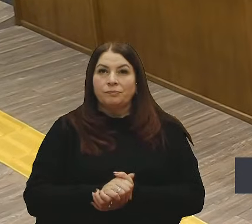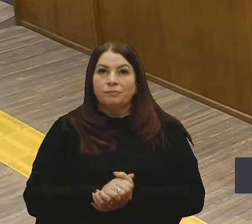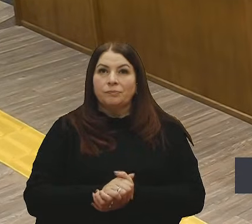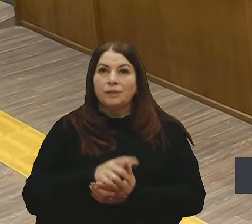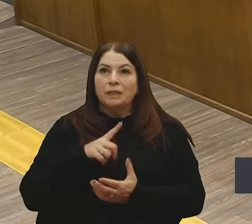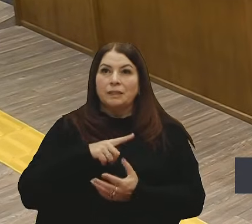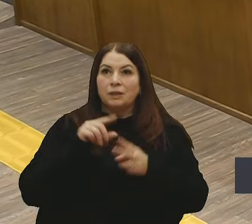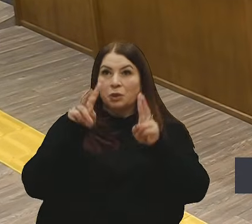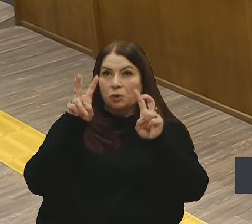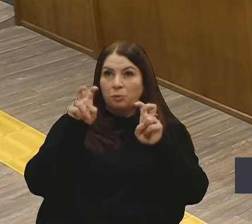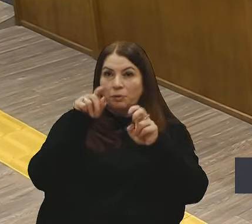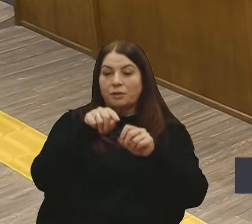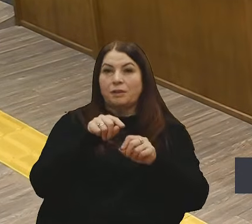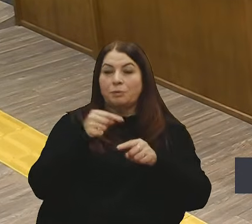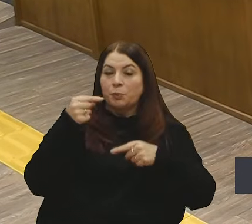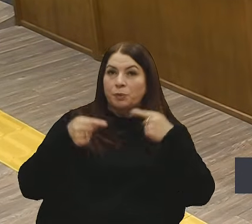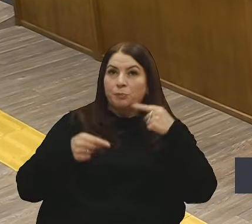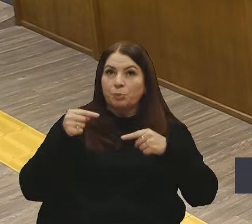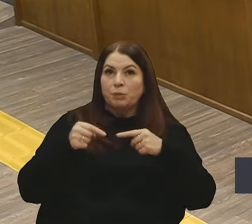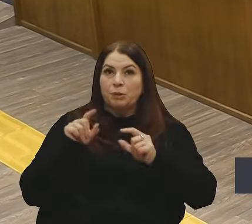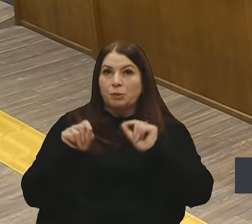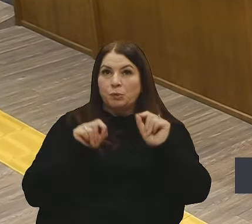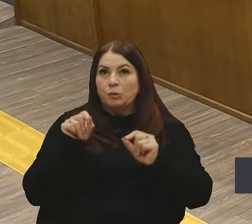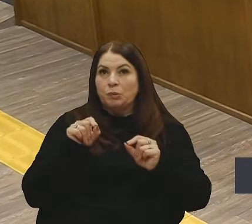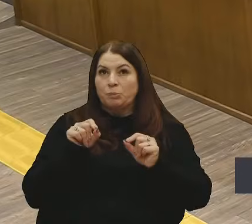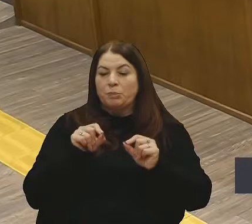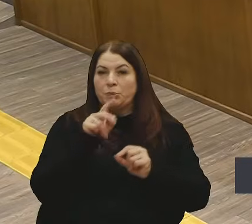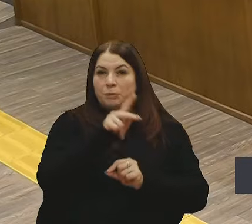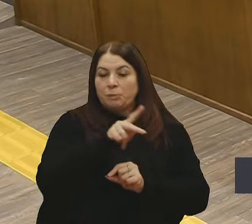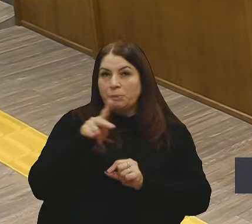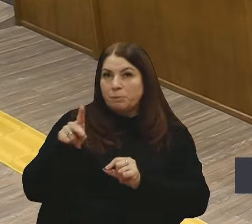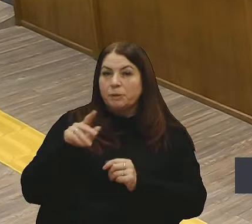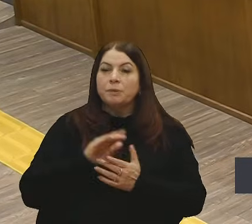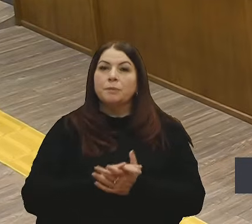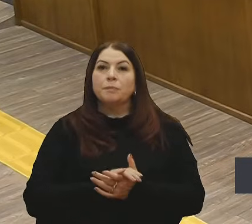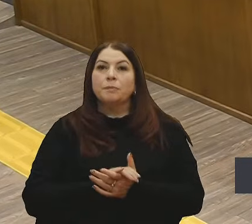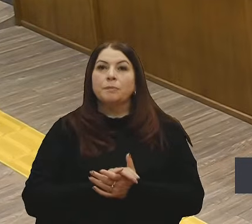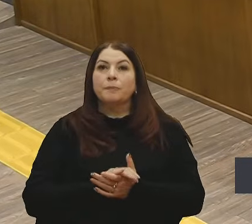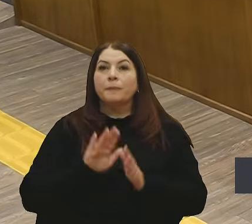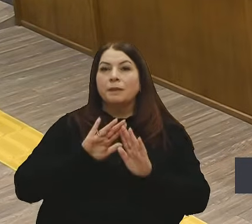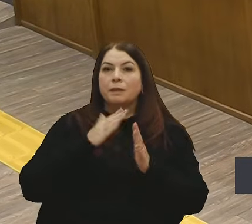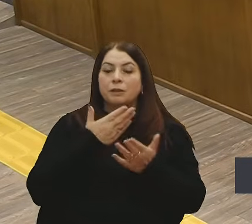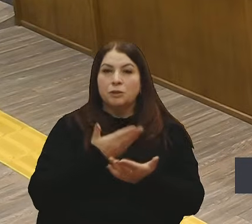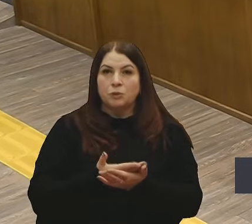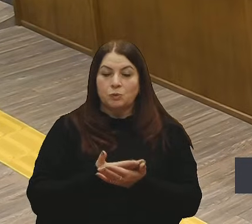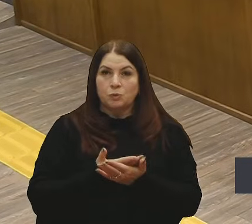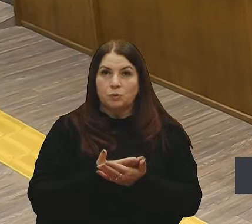como tema o debate sobre as PPPs nas